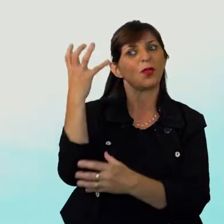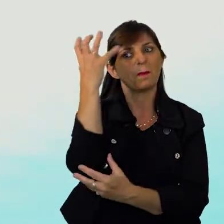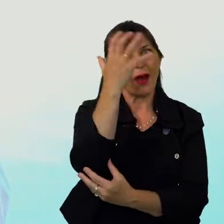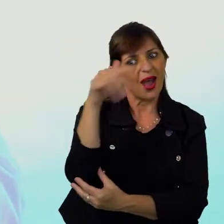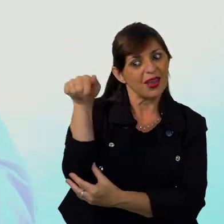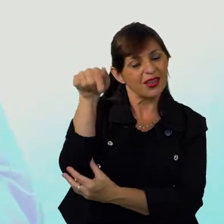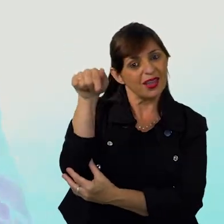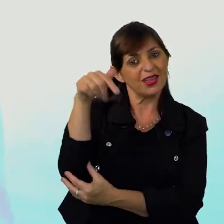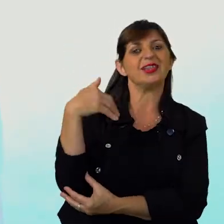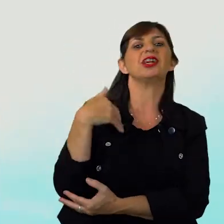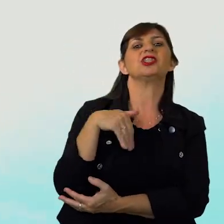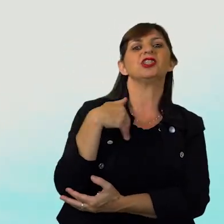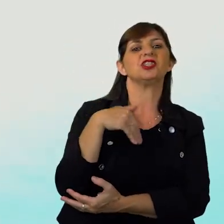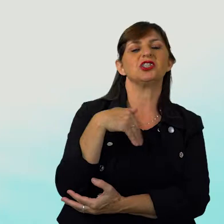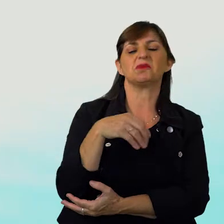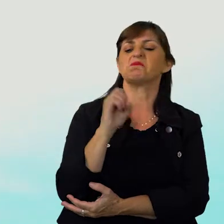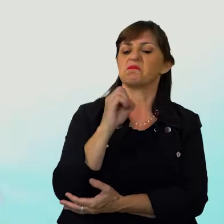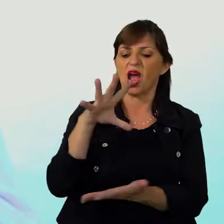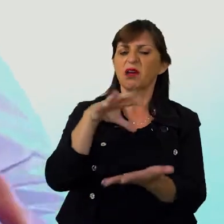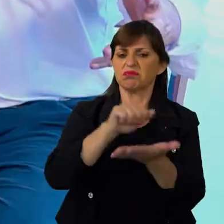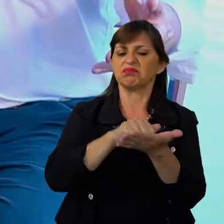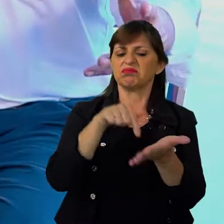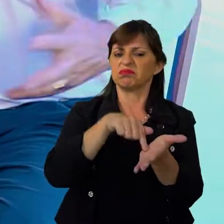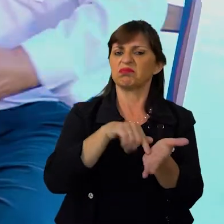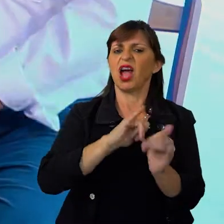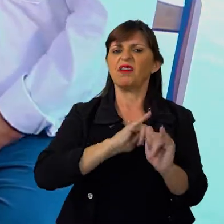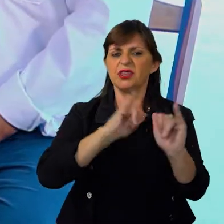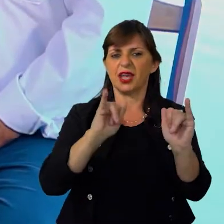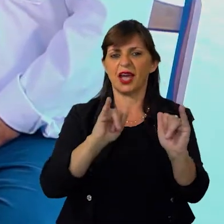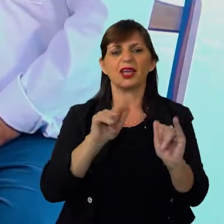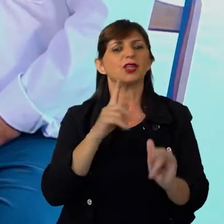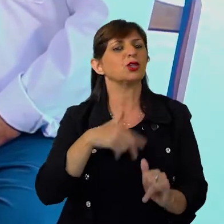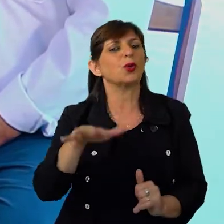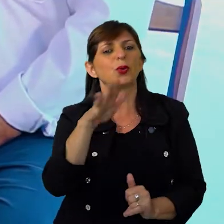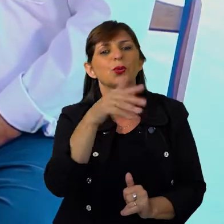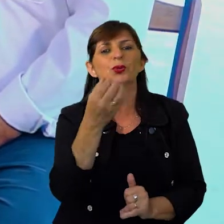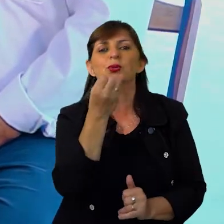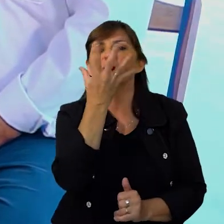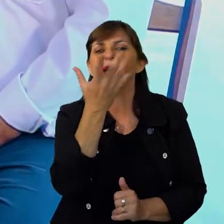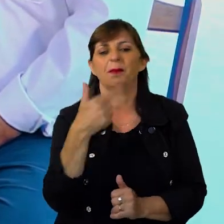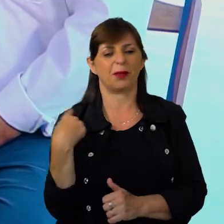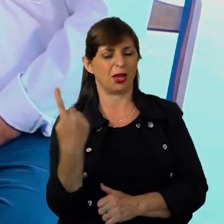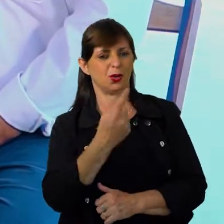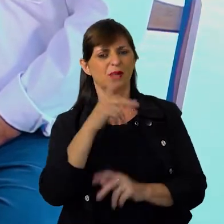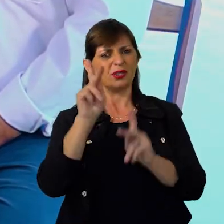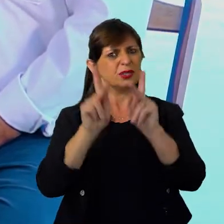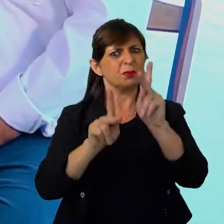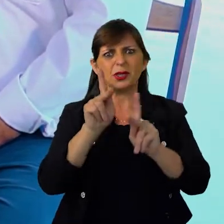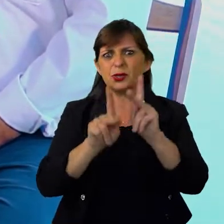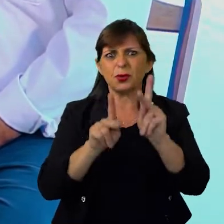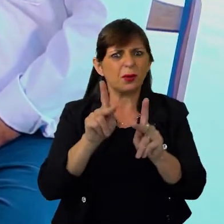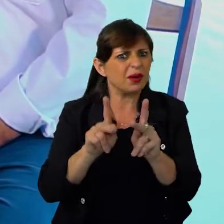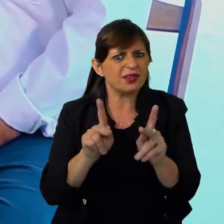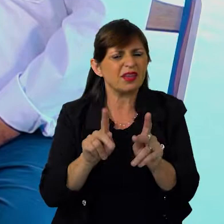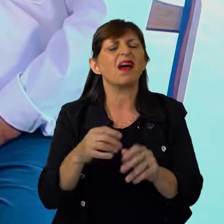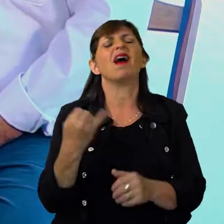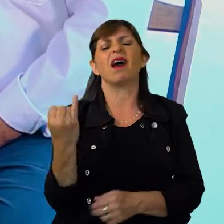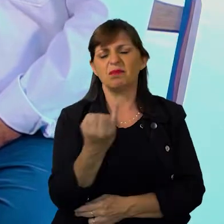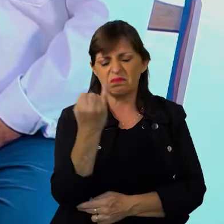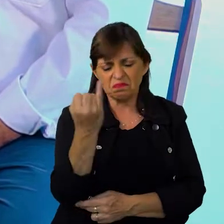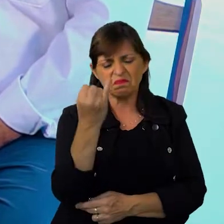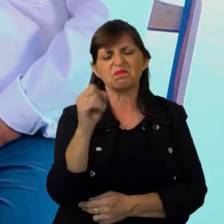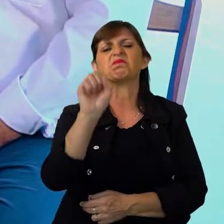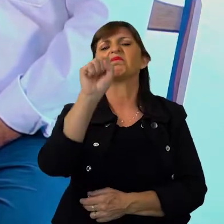porque nós somos muito bem recebidos e a gente gosta de dizer que as pessoas ainda se importam